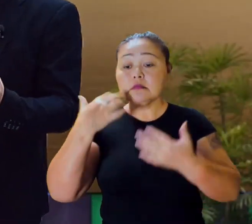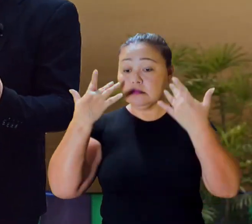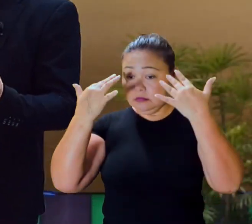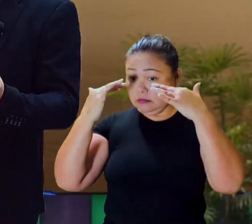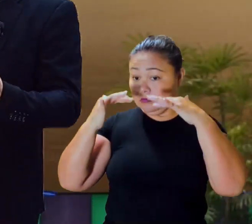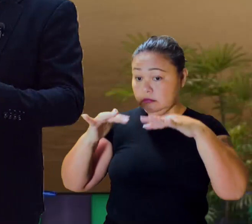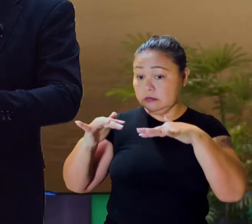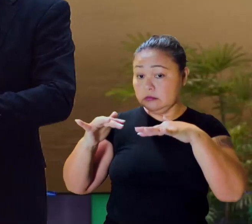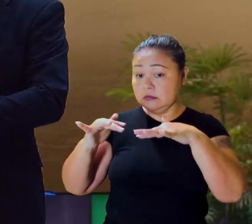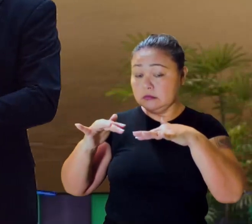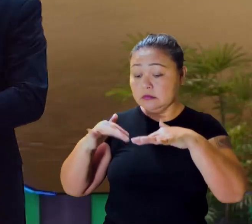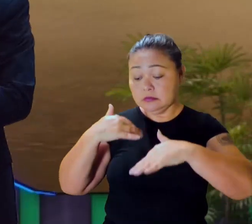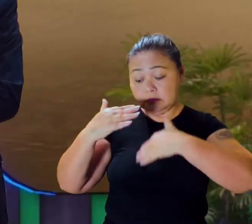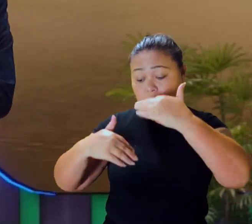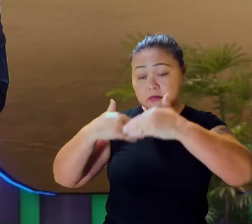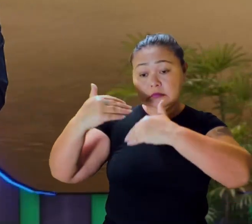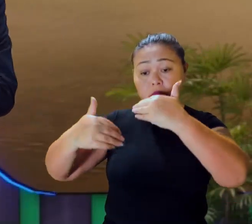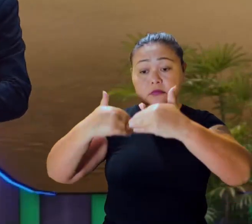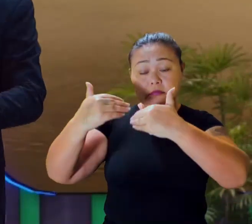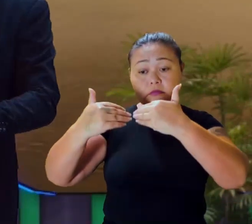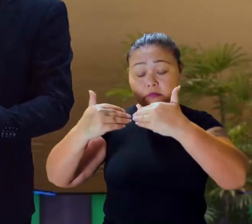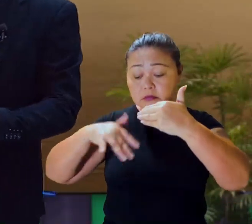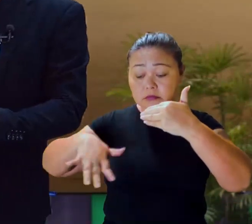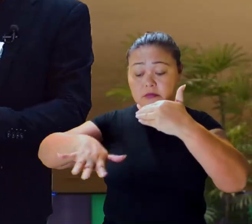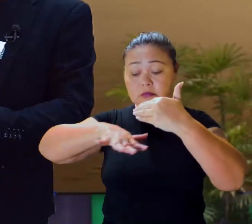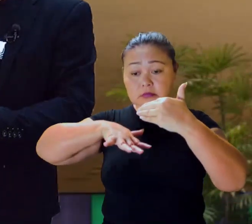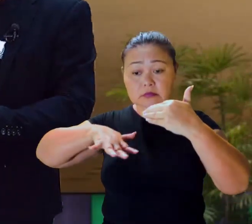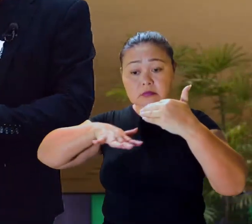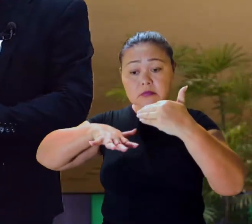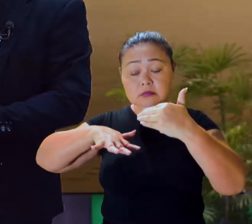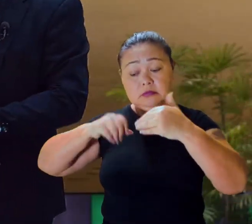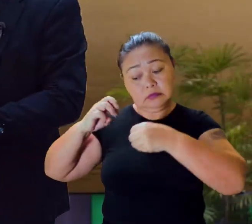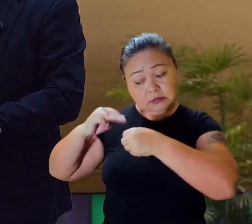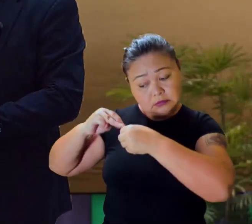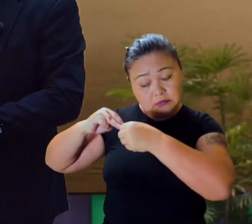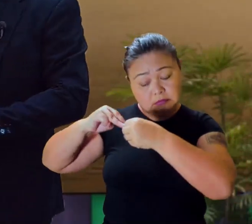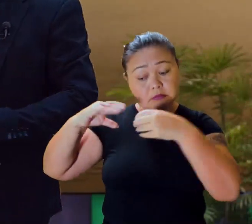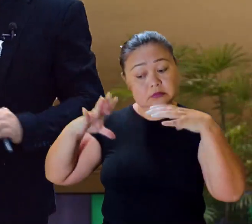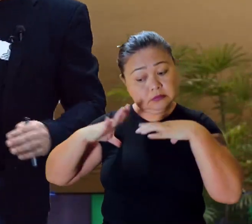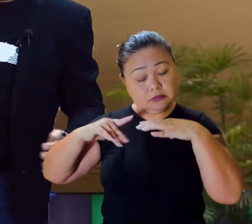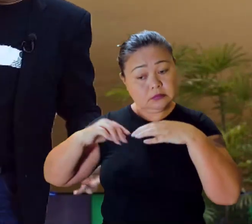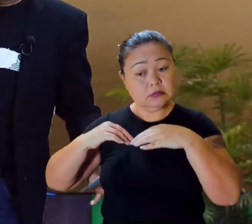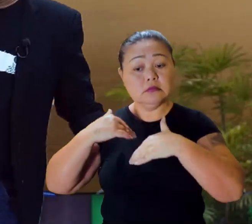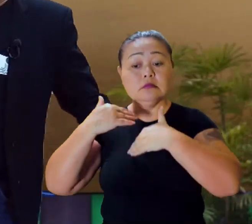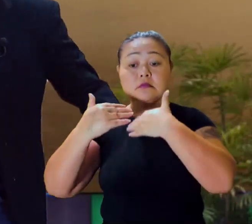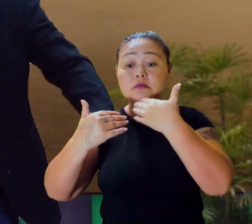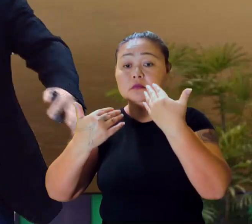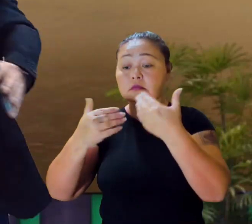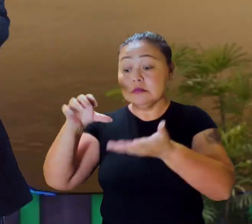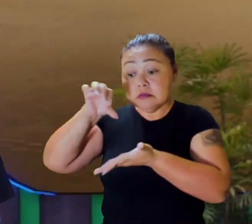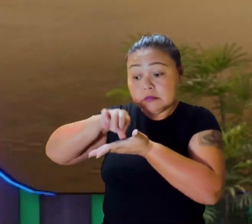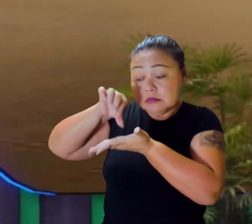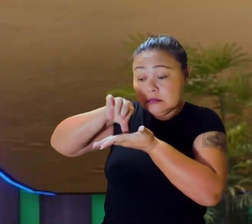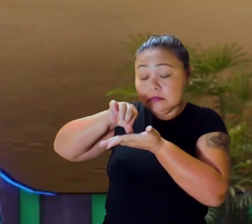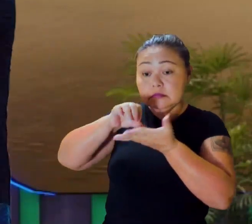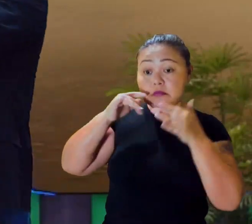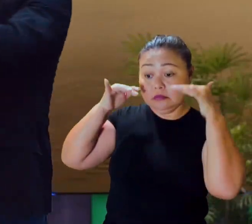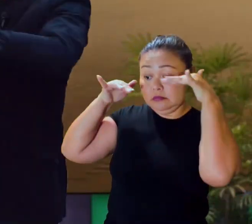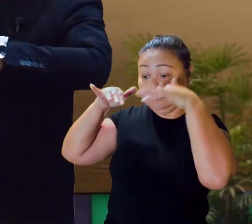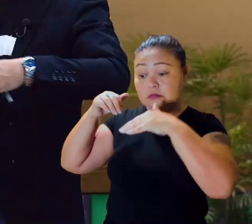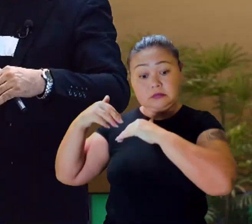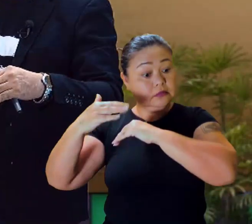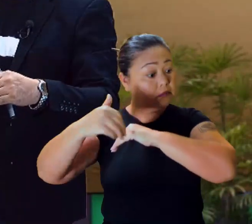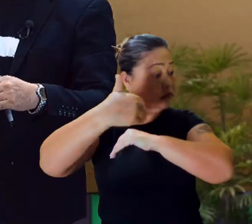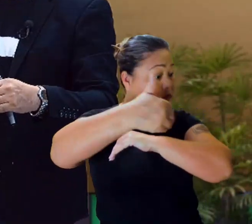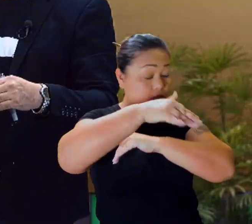atração. Desenvolve-se intensamente aquela região, aquele município, aquela cidade, e ela se torna um polo de atração das cidades